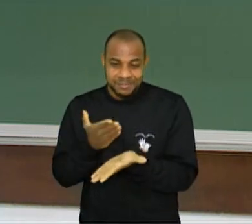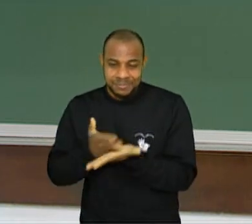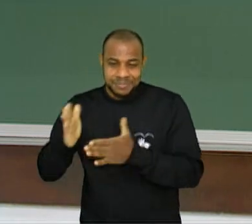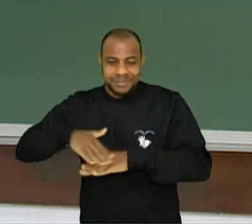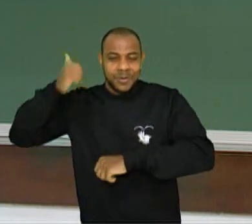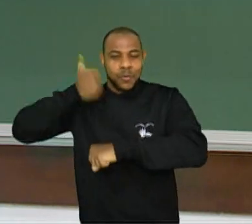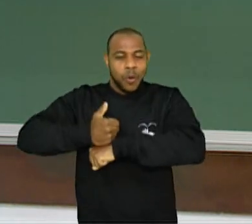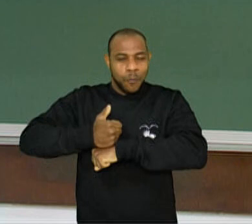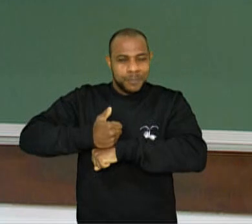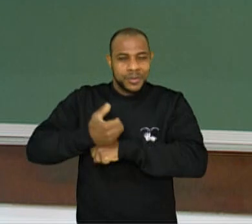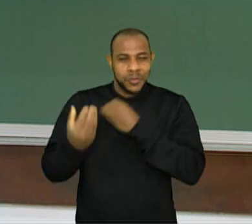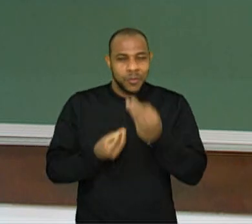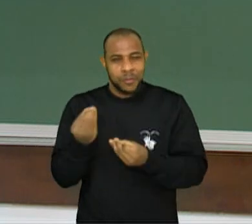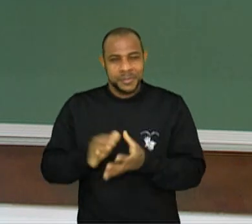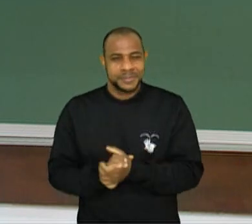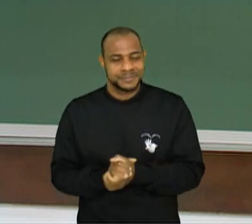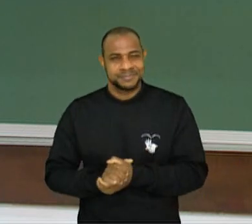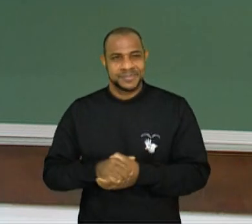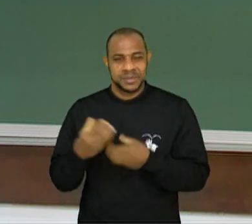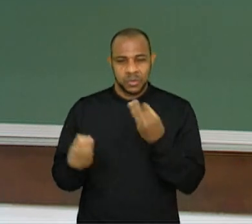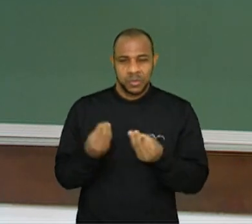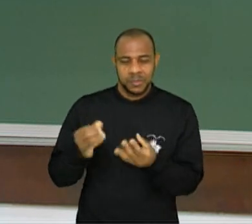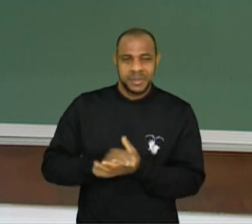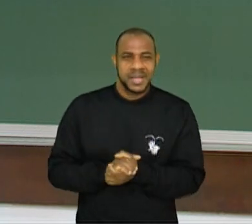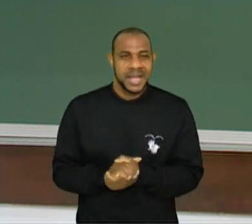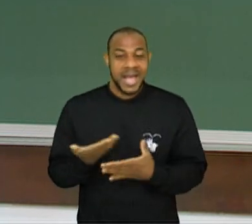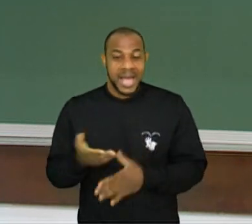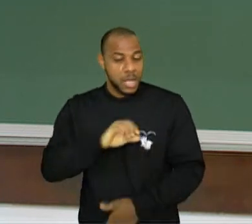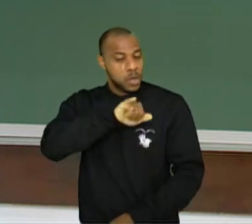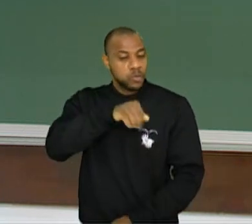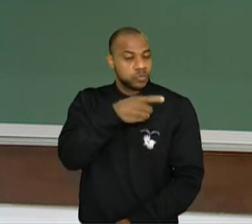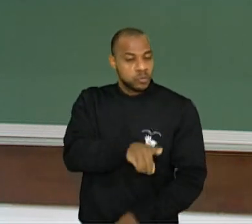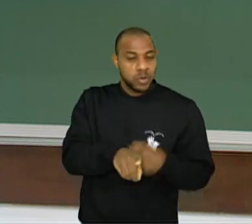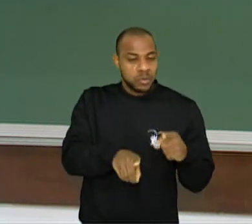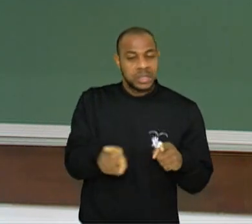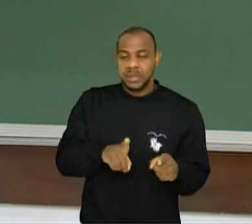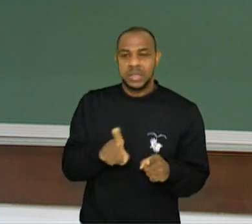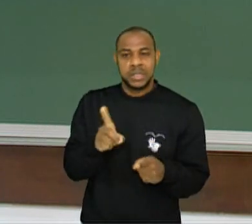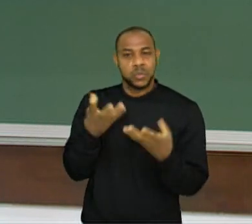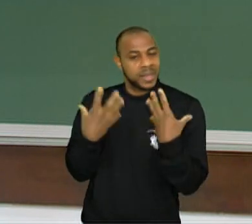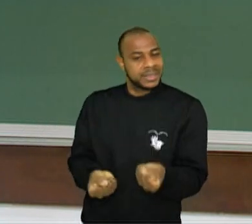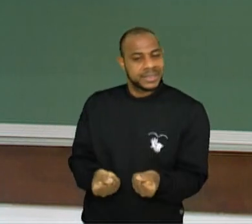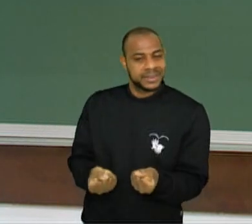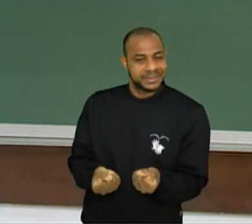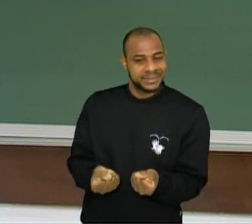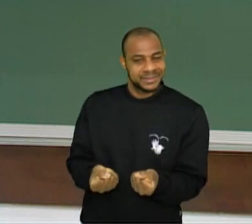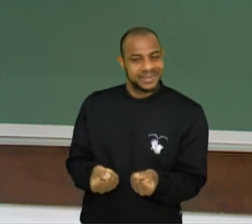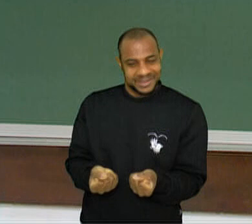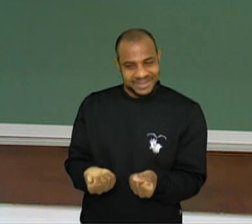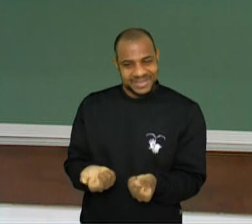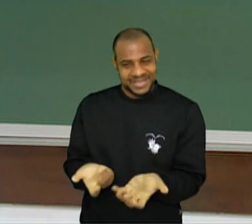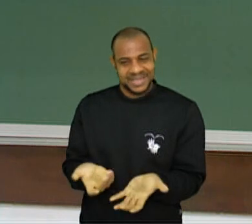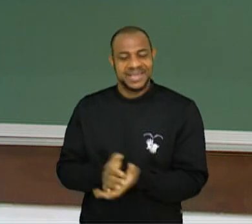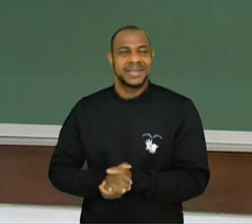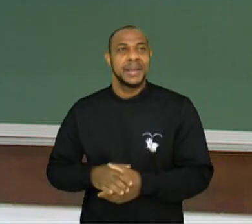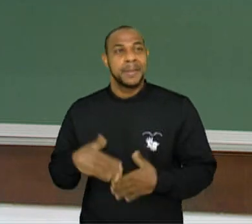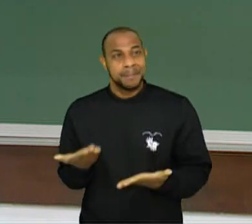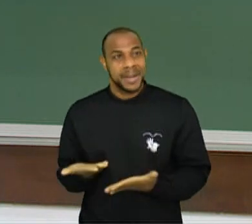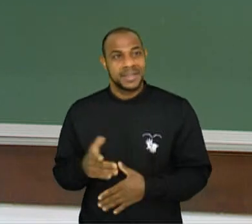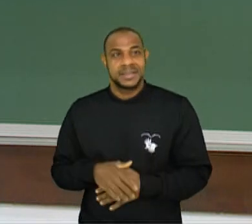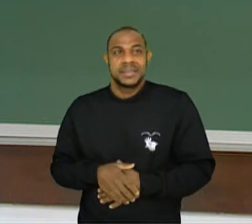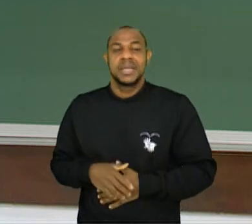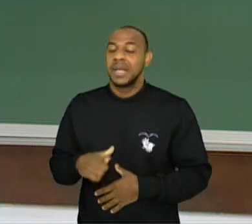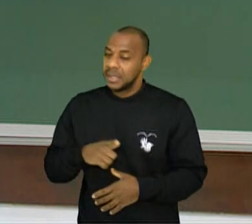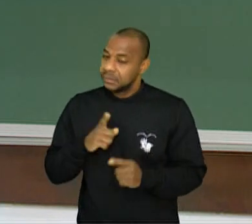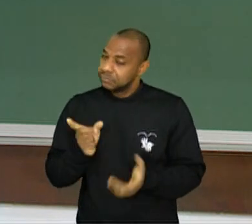que João Goulart não concorda com a resistência armada, poupa vidas brasileiras, mas no Rio Grande do Sul ele ainda continuava na